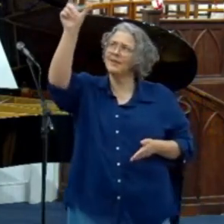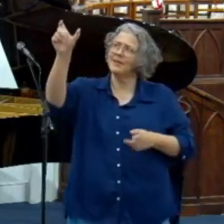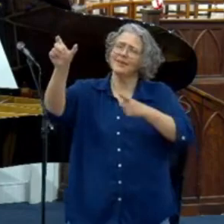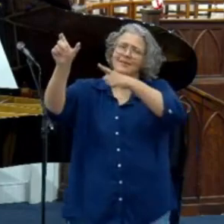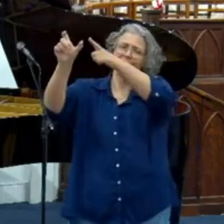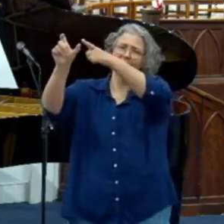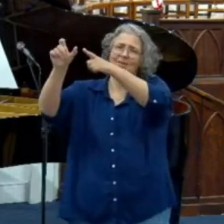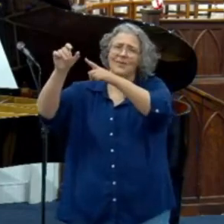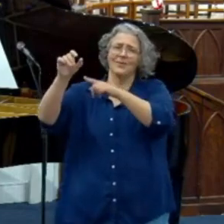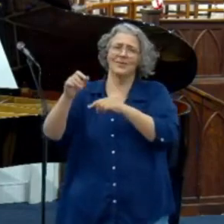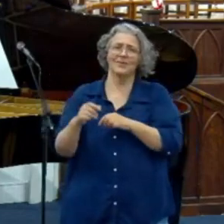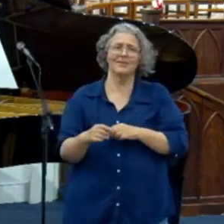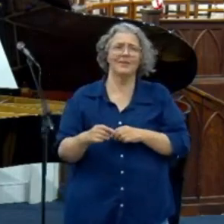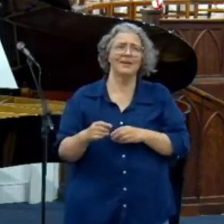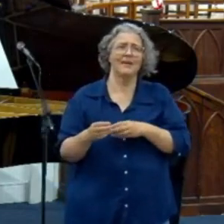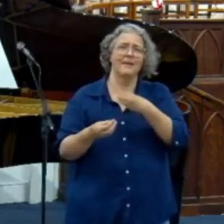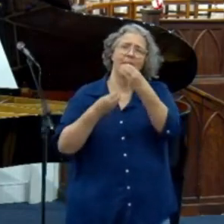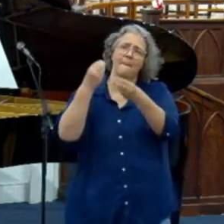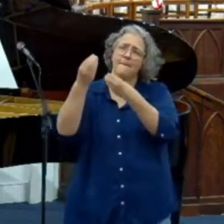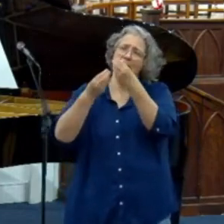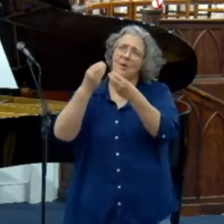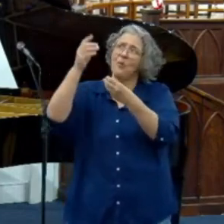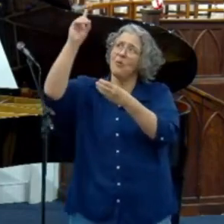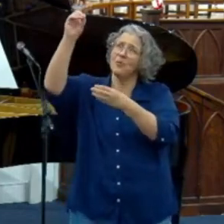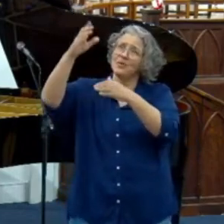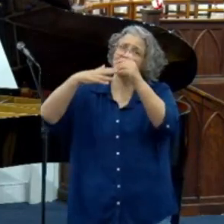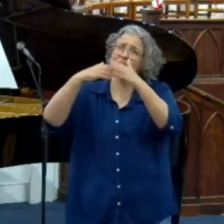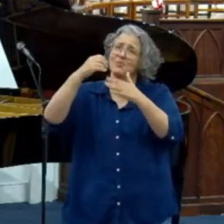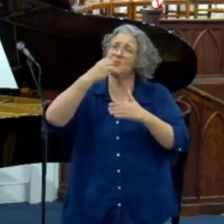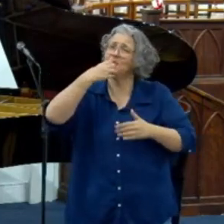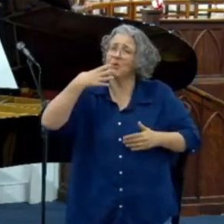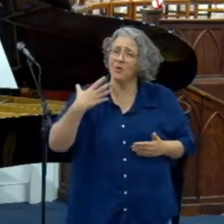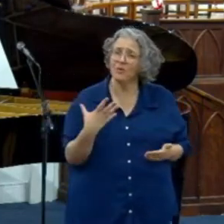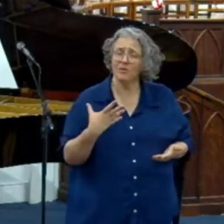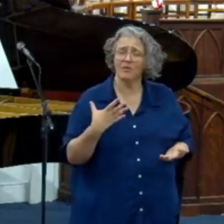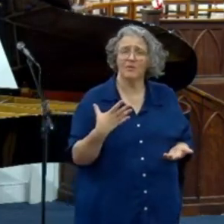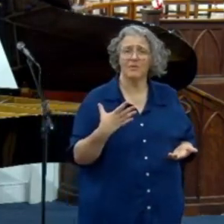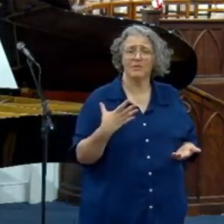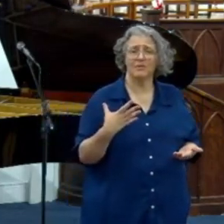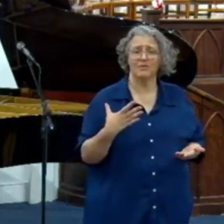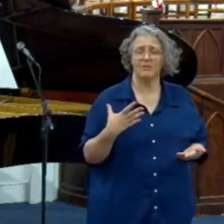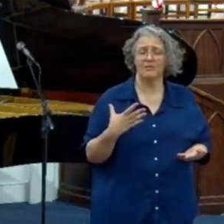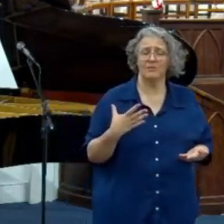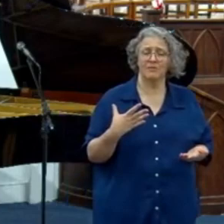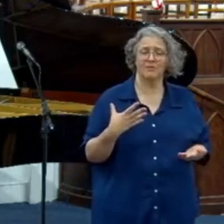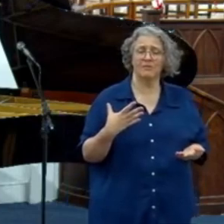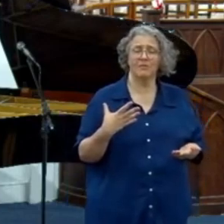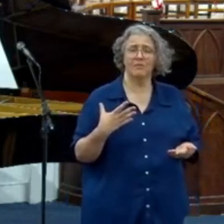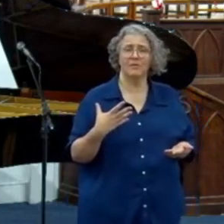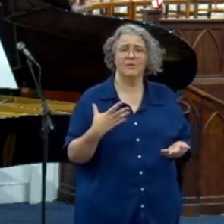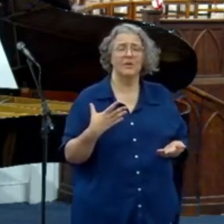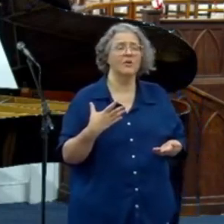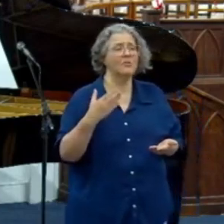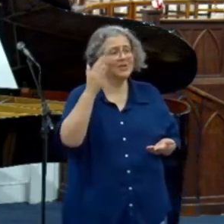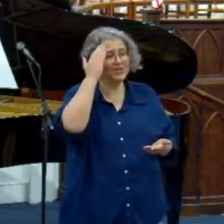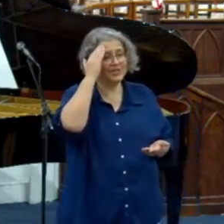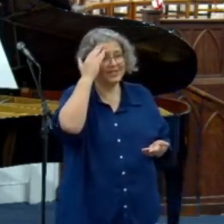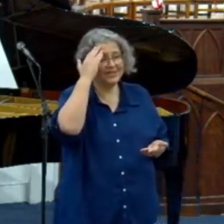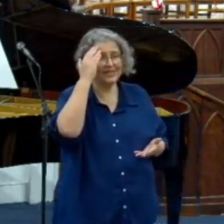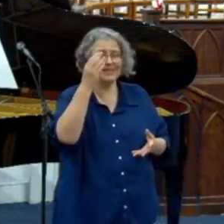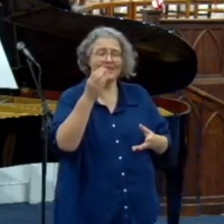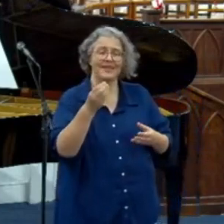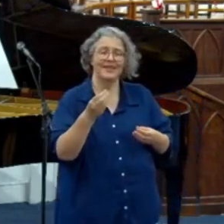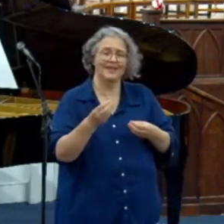que é possível conhecer o padrão divino de bondade? Como é quando a gente compreende verdadeiramente a